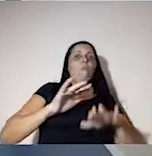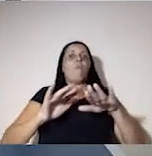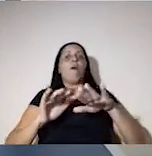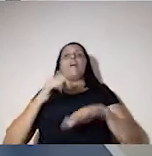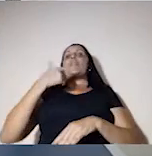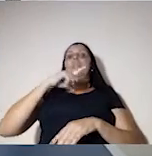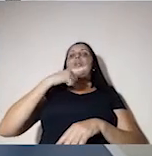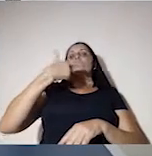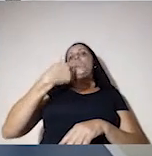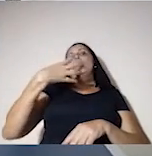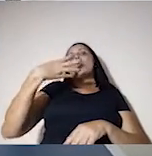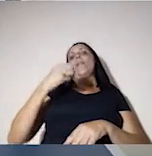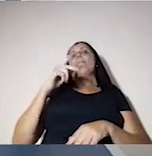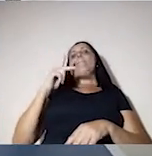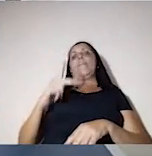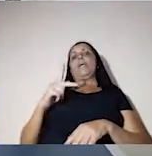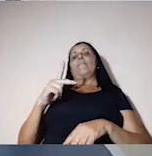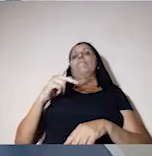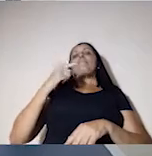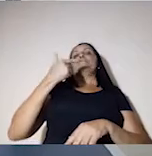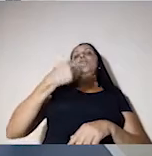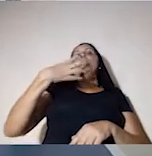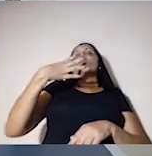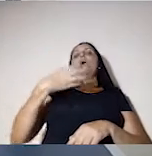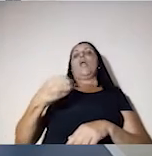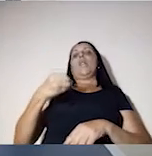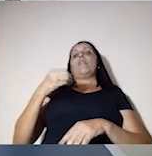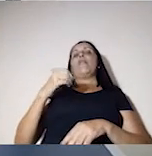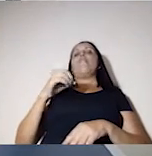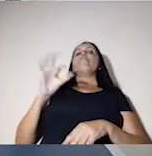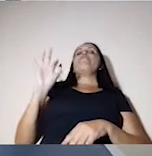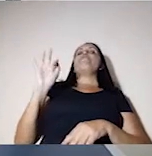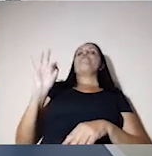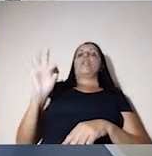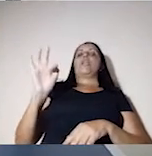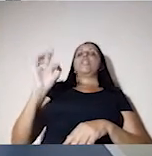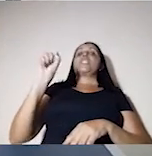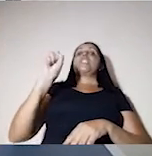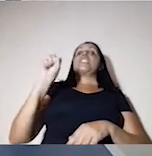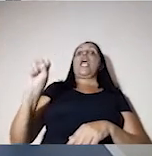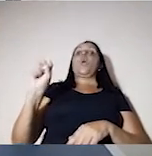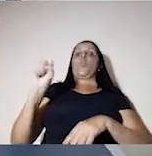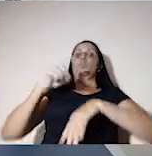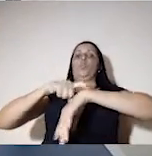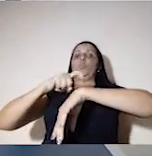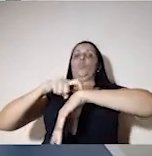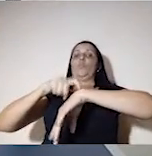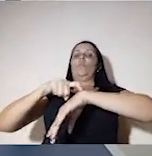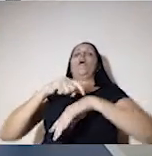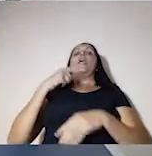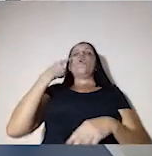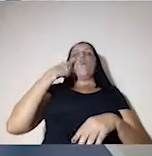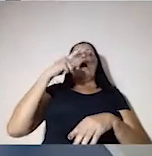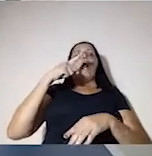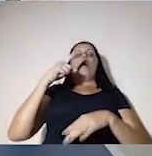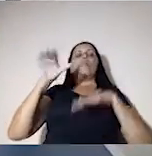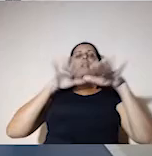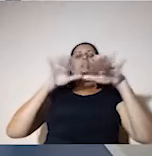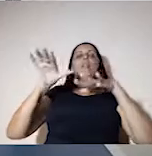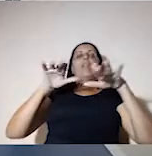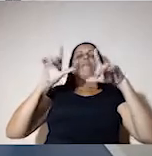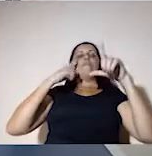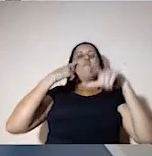também 240p, que são 240 frames por segundo, que também é uma maravilha, que é aquelas câmeras lentas que você vê na